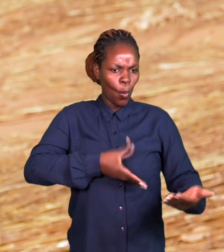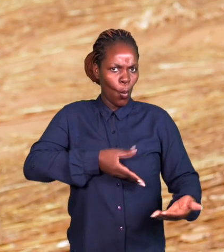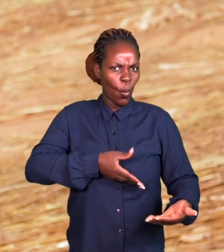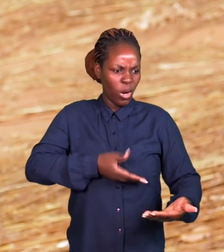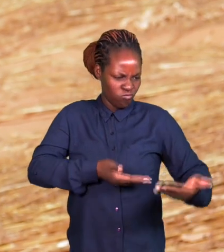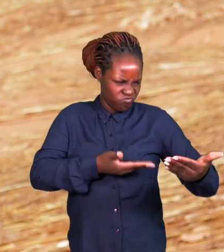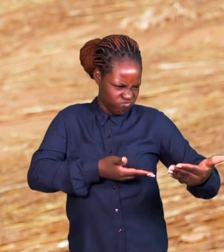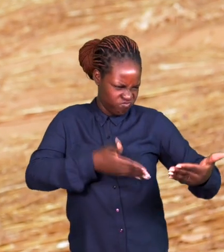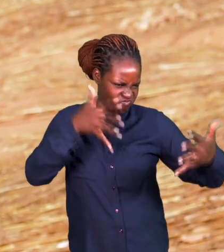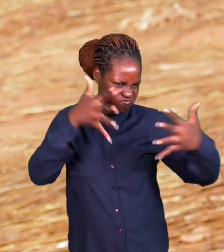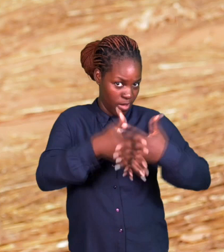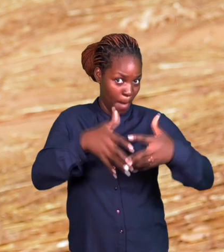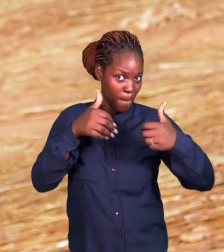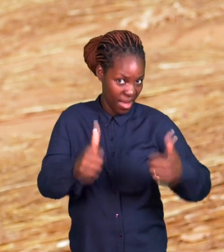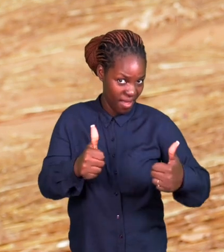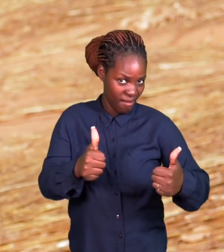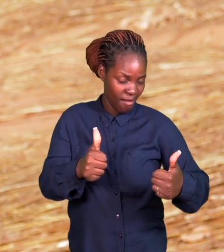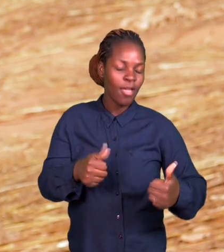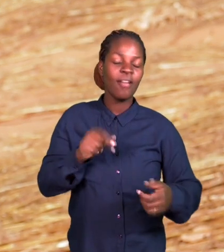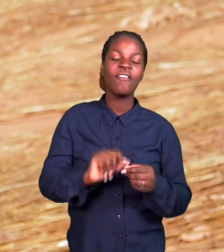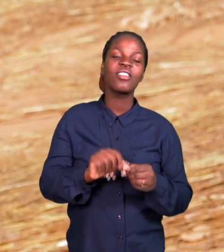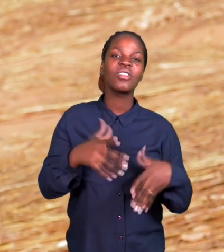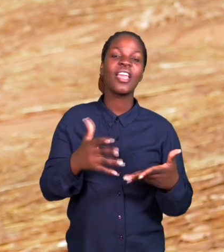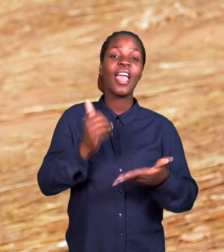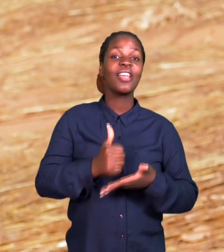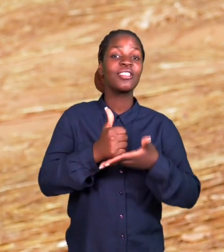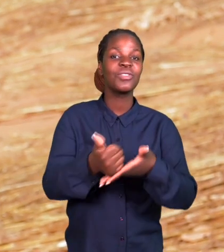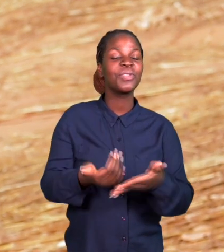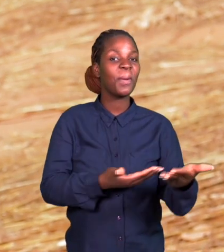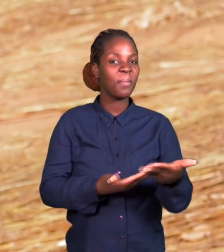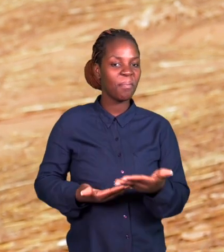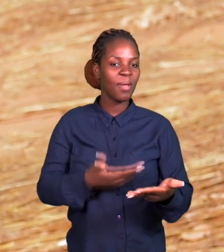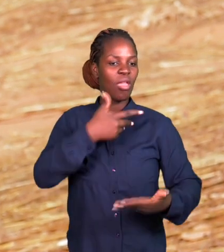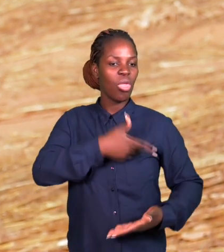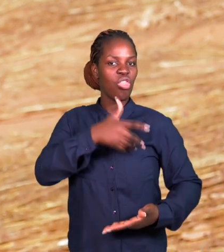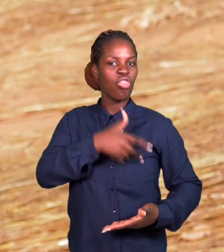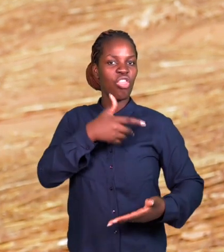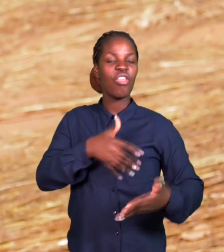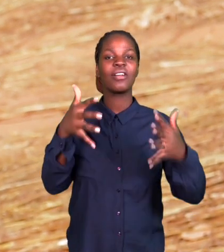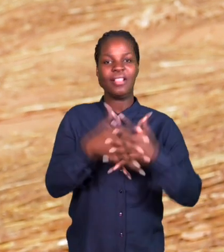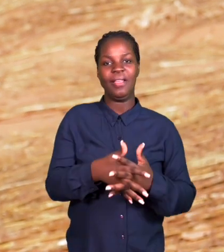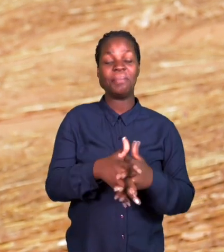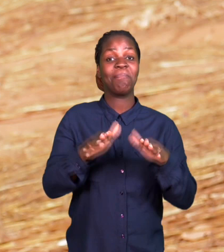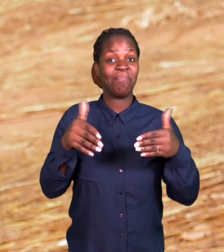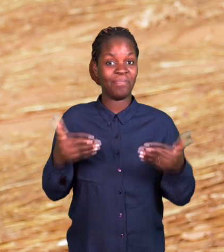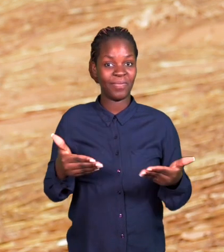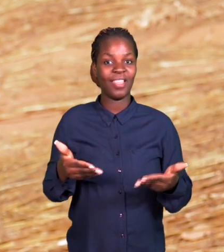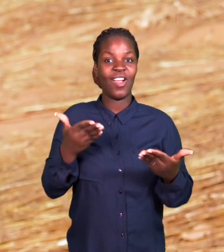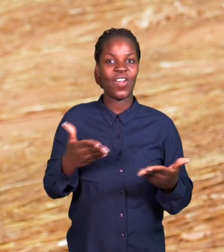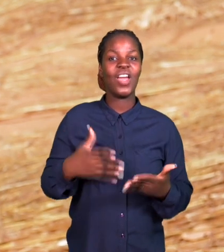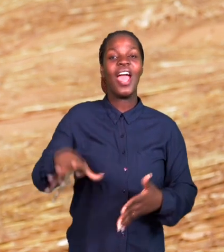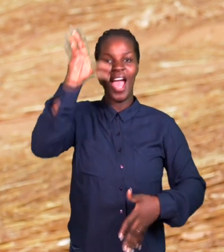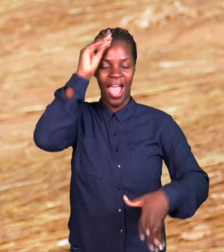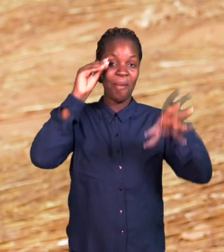A pega correta durante a amamentação e a posição certa durante este processo garantem com que o bebê extraia o leite